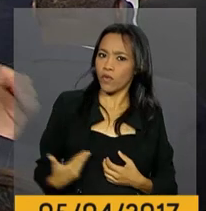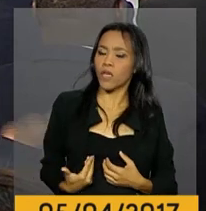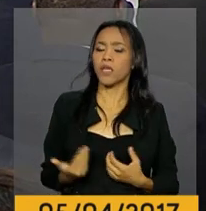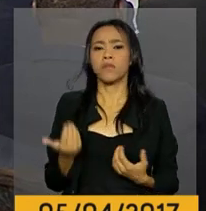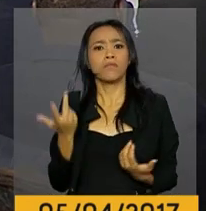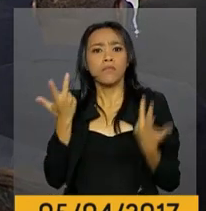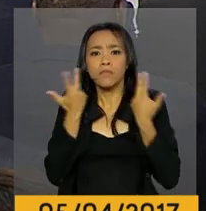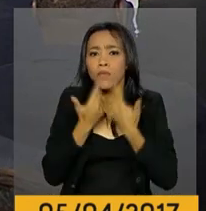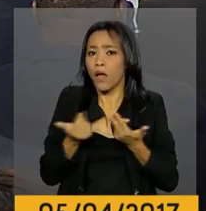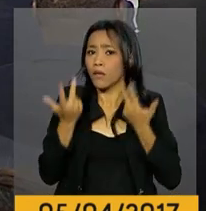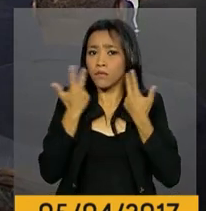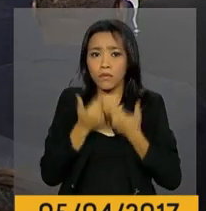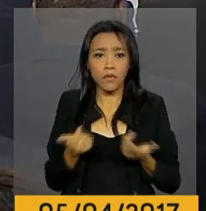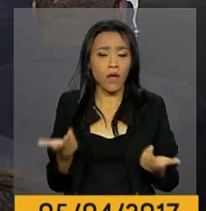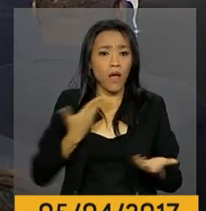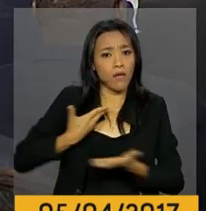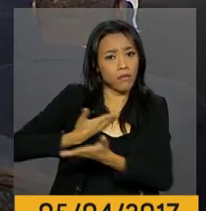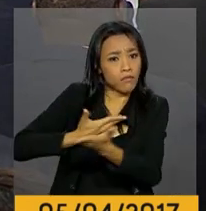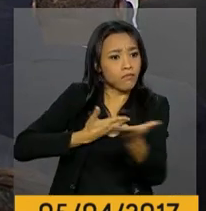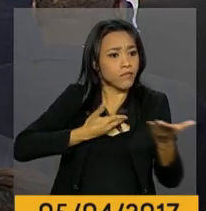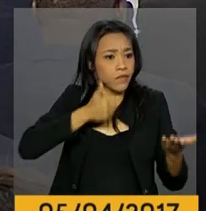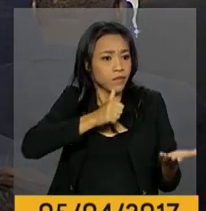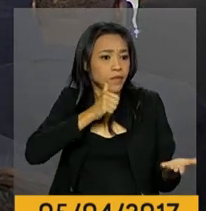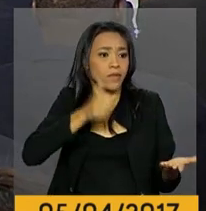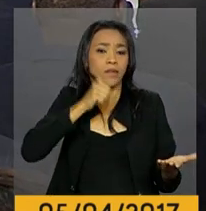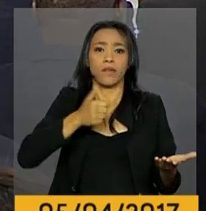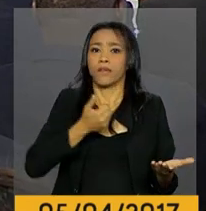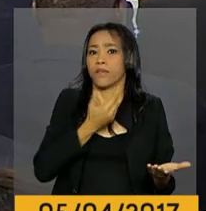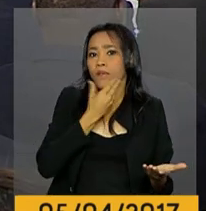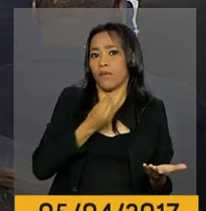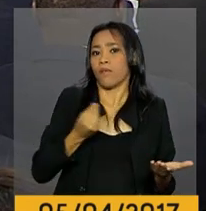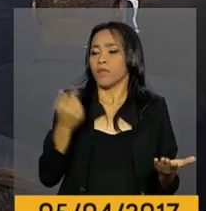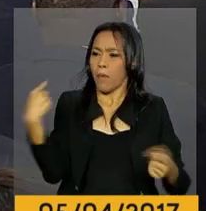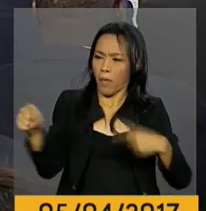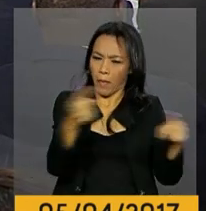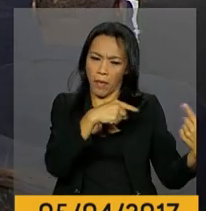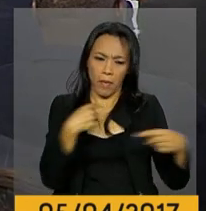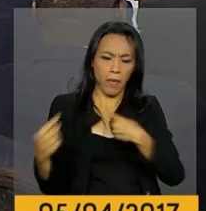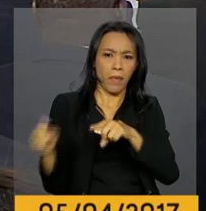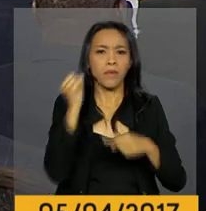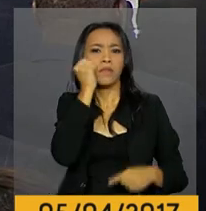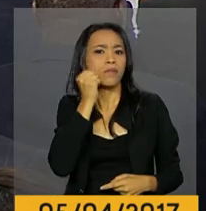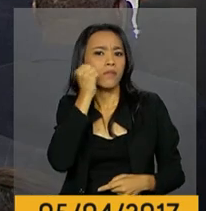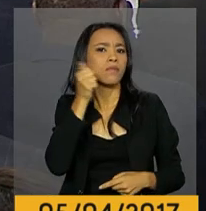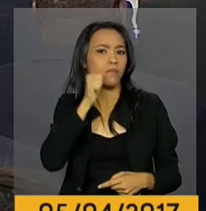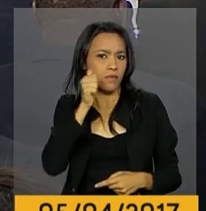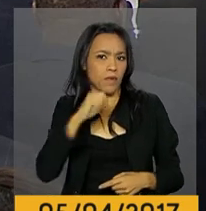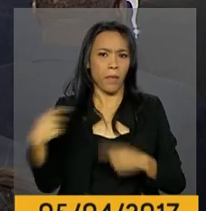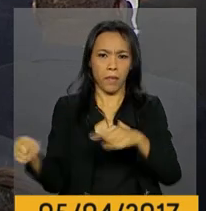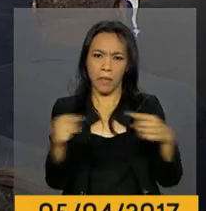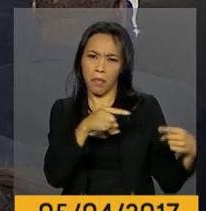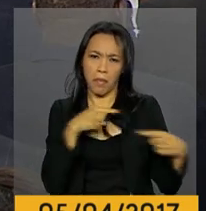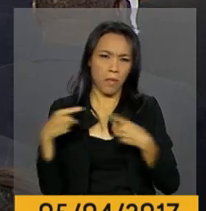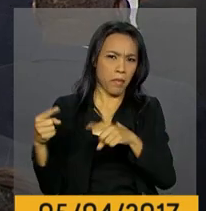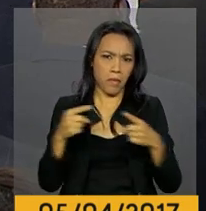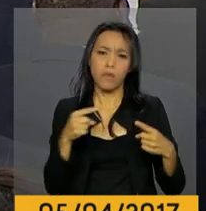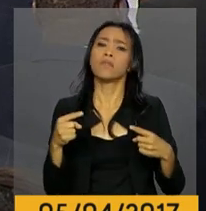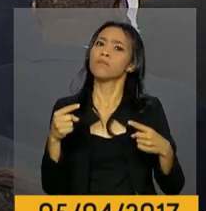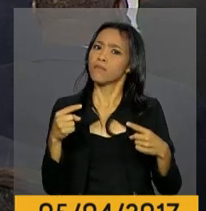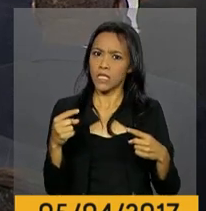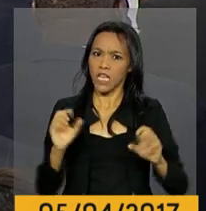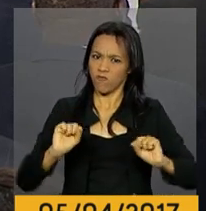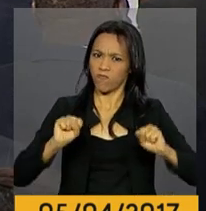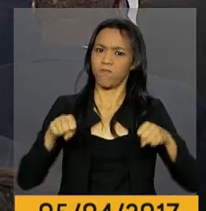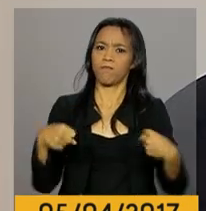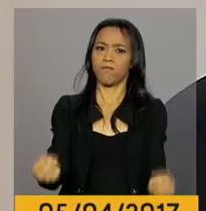muita tranquilidade pelas colegas deputados deputadas senadoras né E são levadas adiante com o